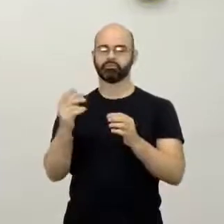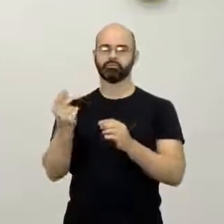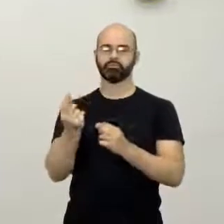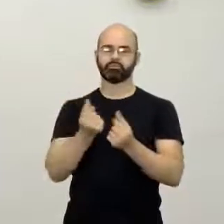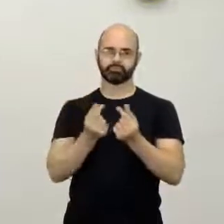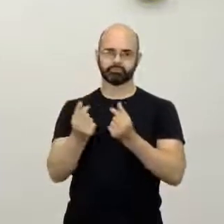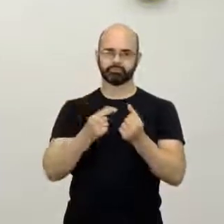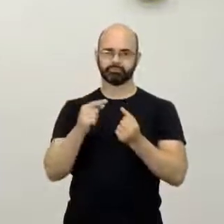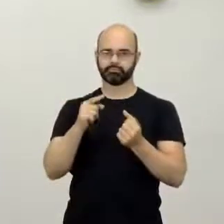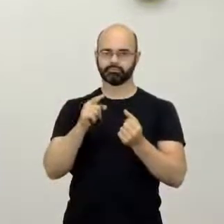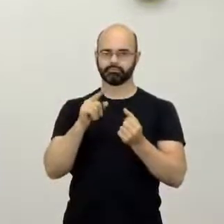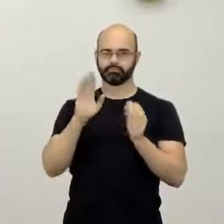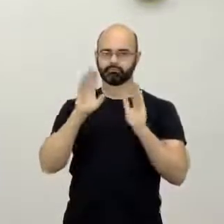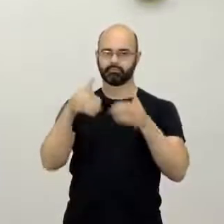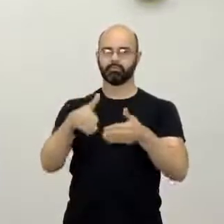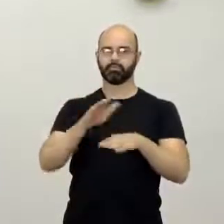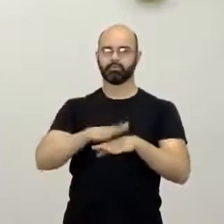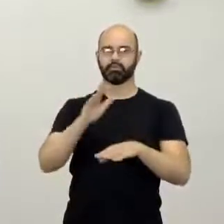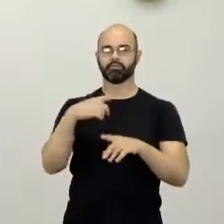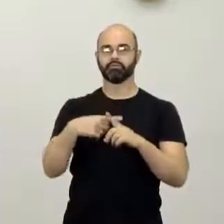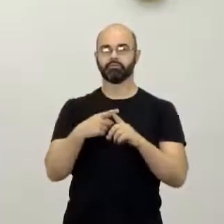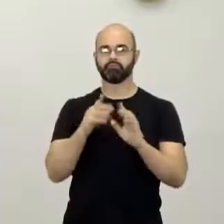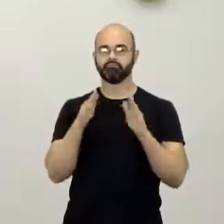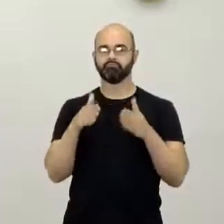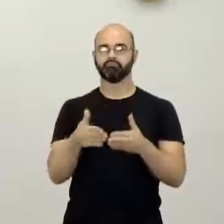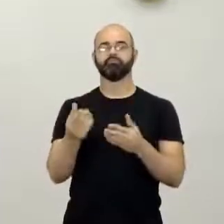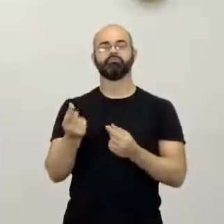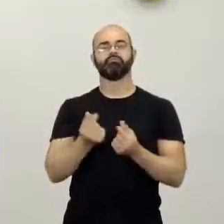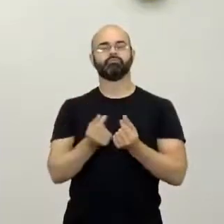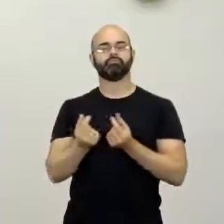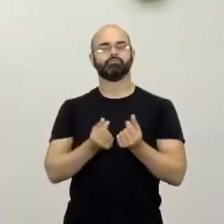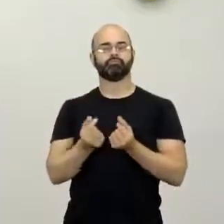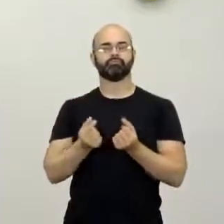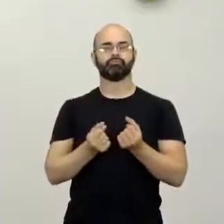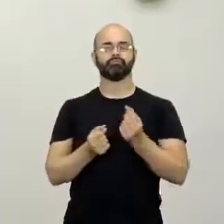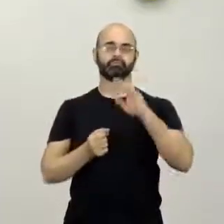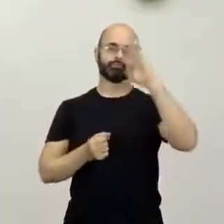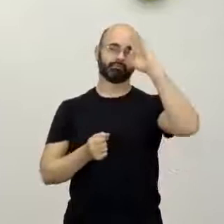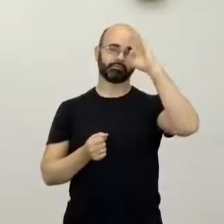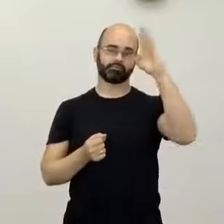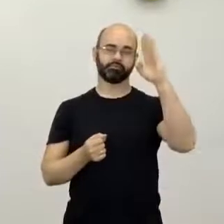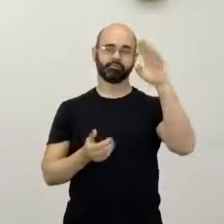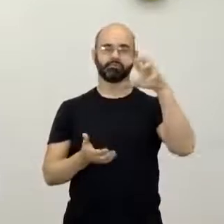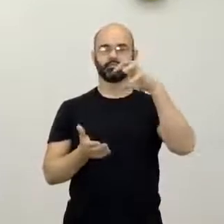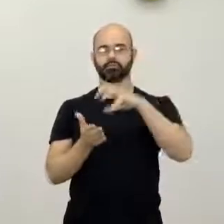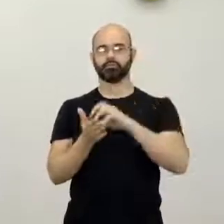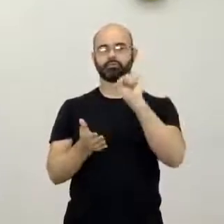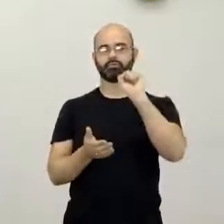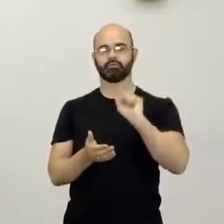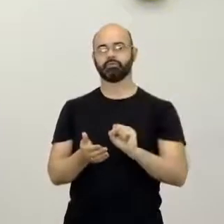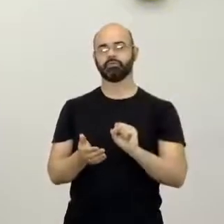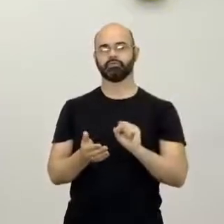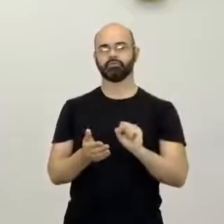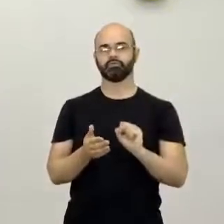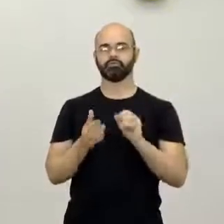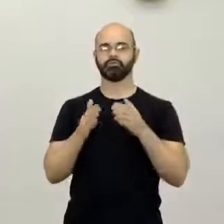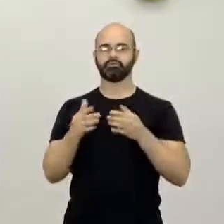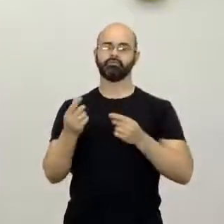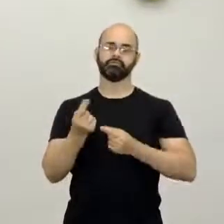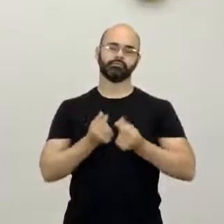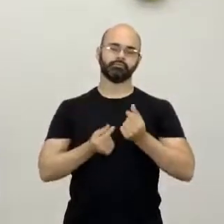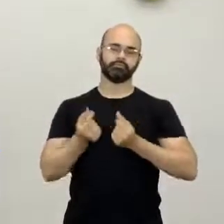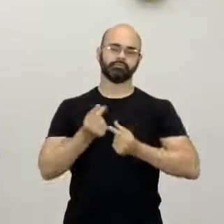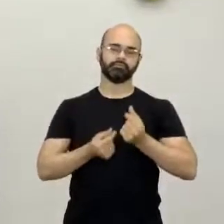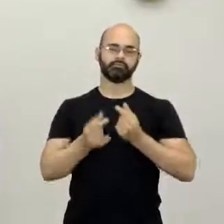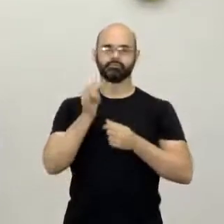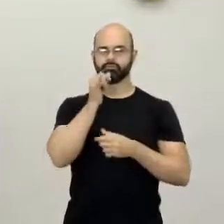economia do país, porque ela acaba concentrando, principalmente na região sudeste, essa questão econômica. Por